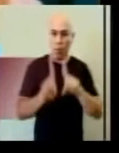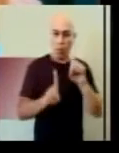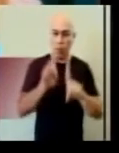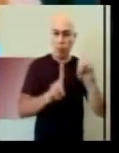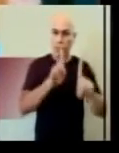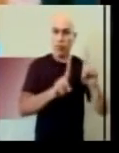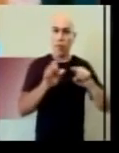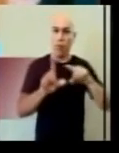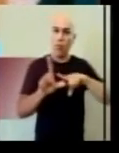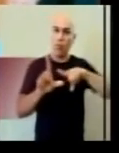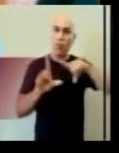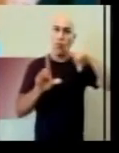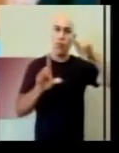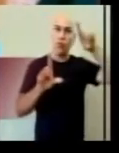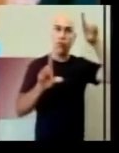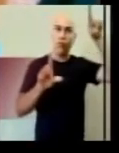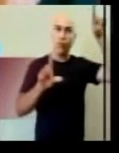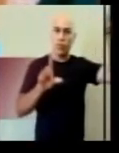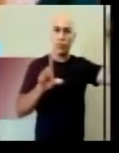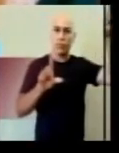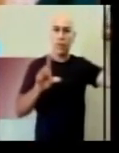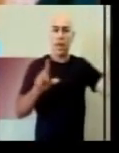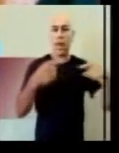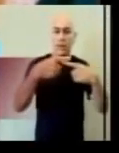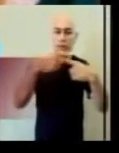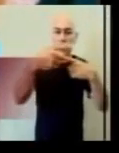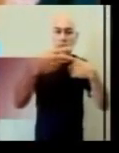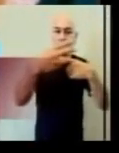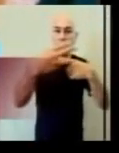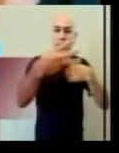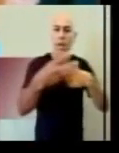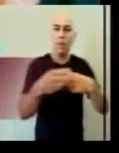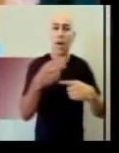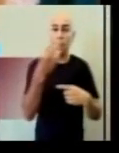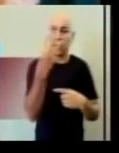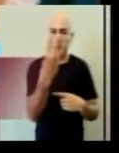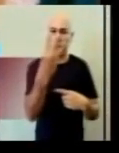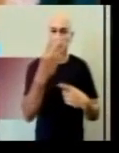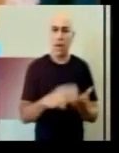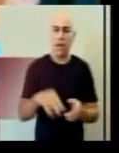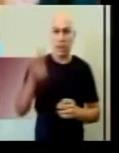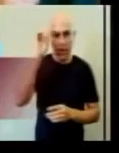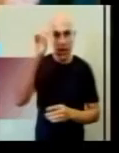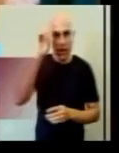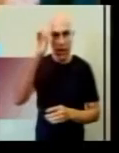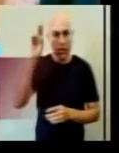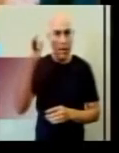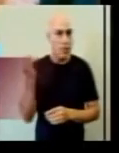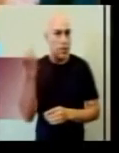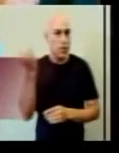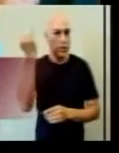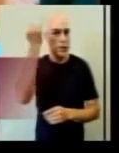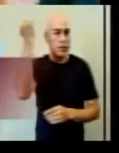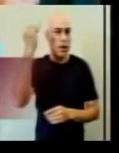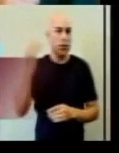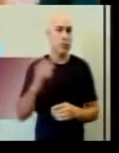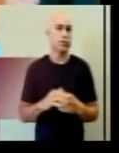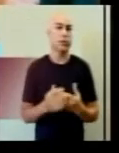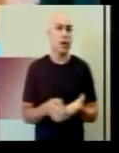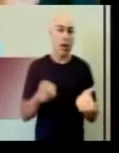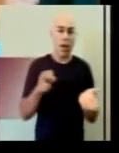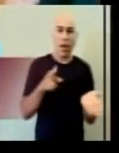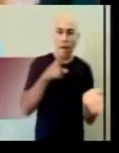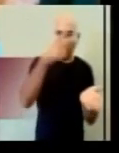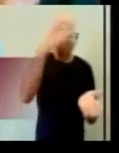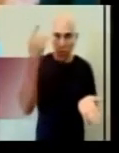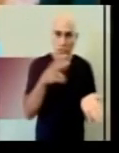seguidas. Esse pico, na realidade, eu gostaria de lembrar que ele vai refletir em internações,